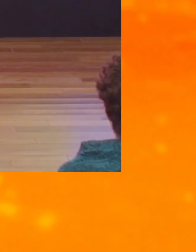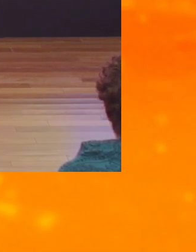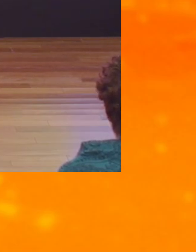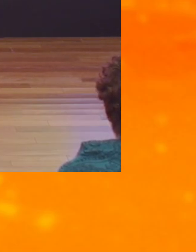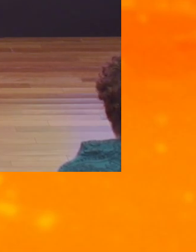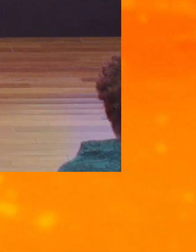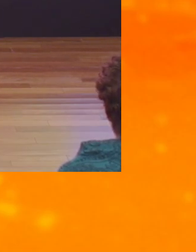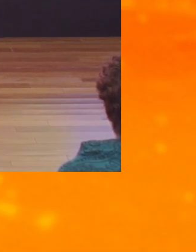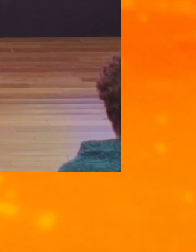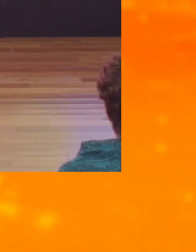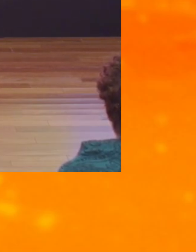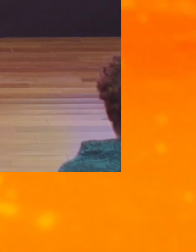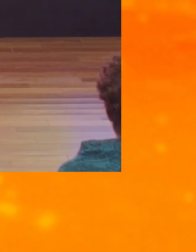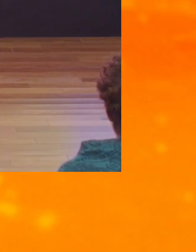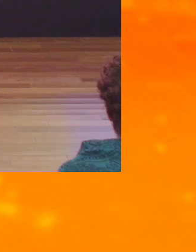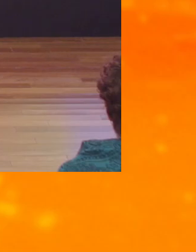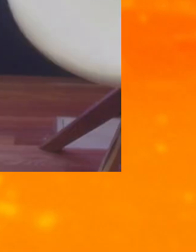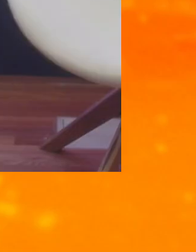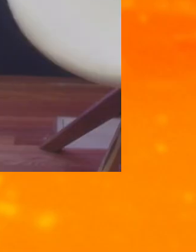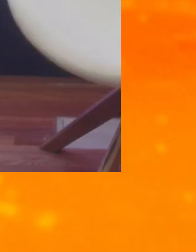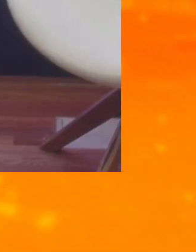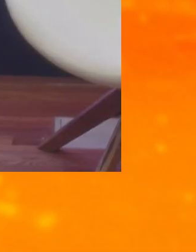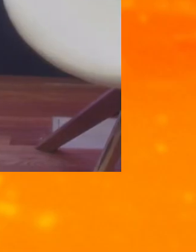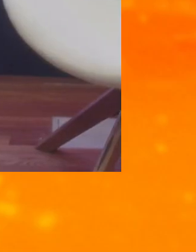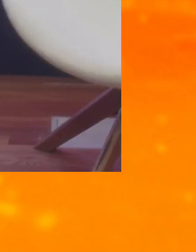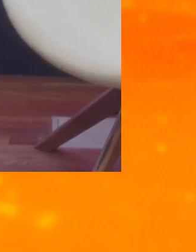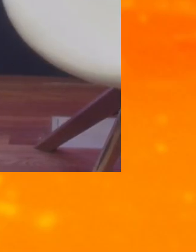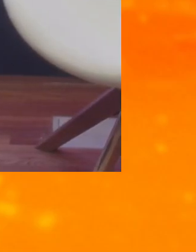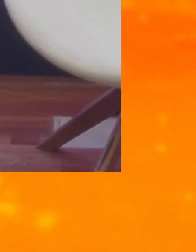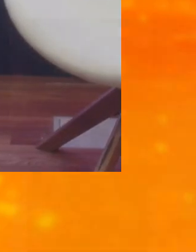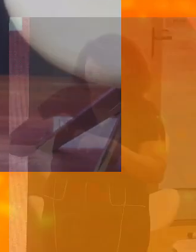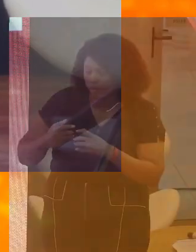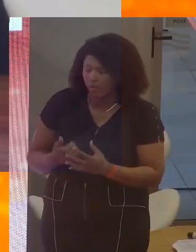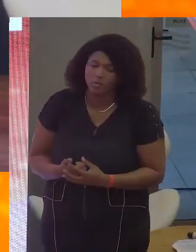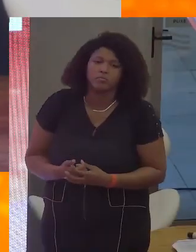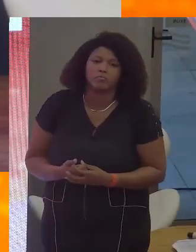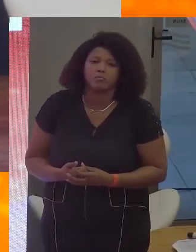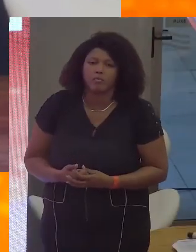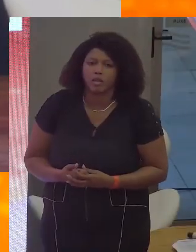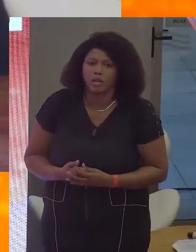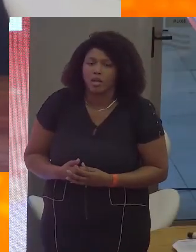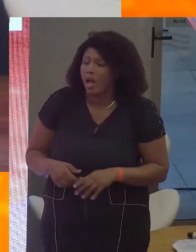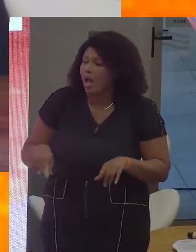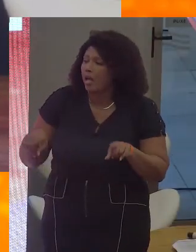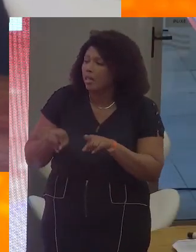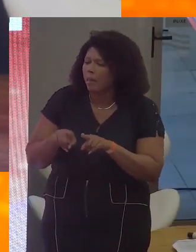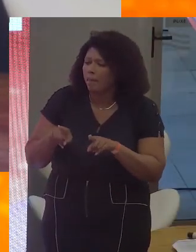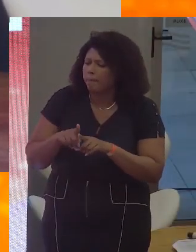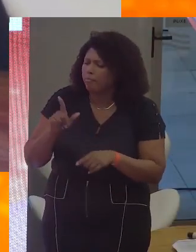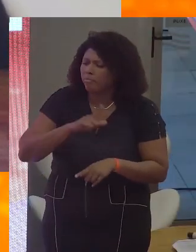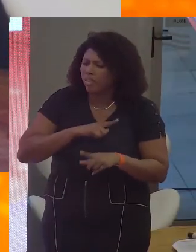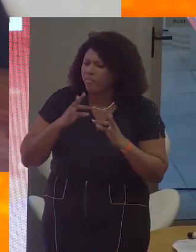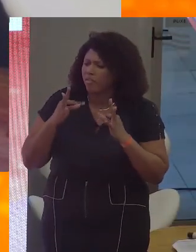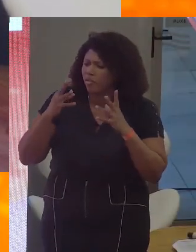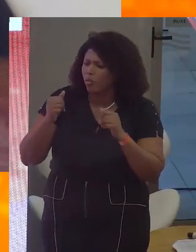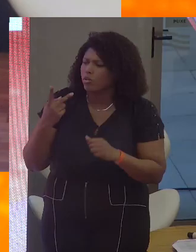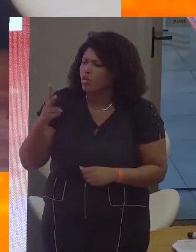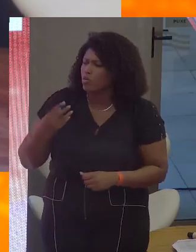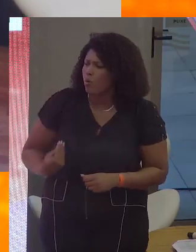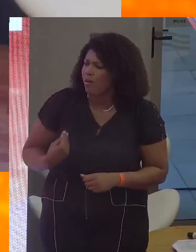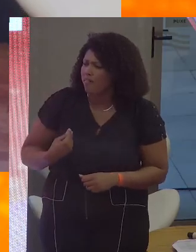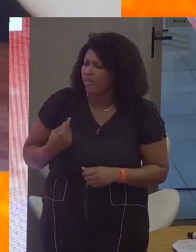a minha história. Eu sou uma profissional do medicamento e que teve toda a sua vida de trabalho voltada à